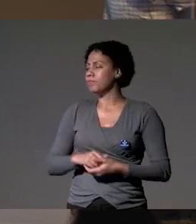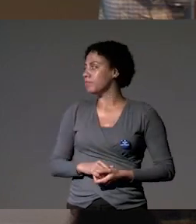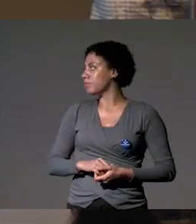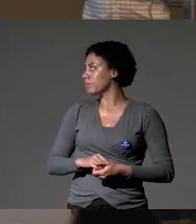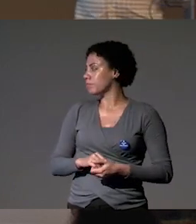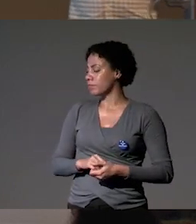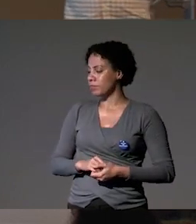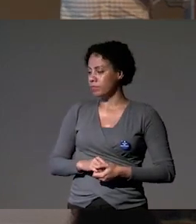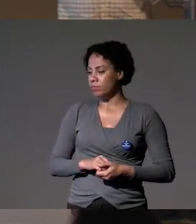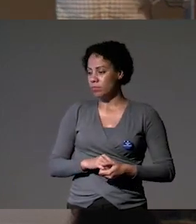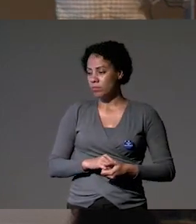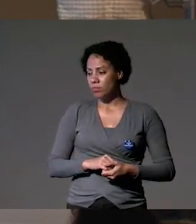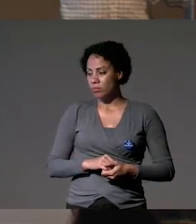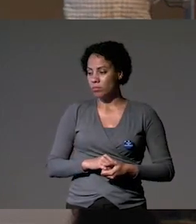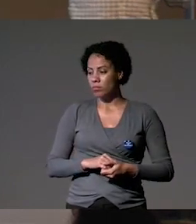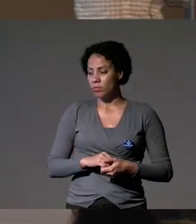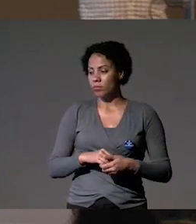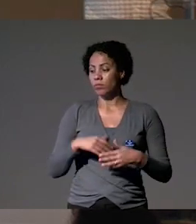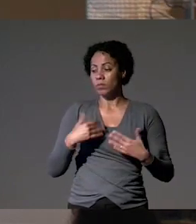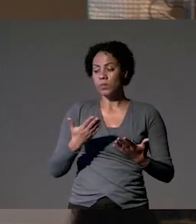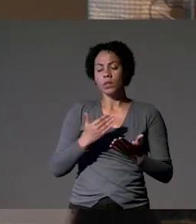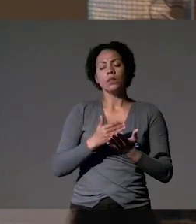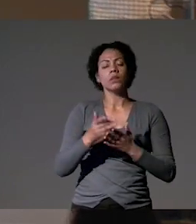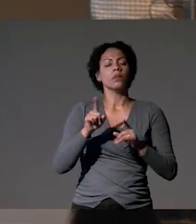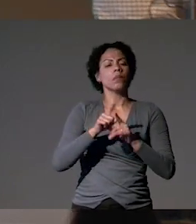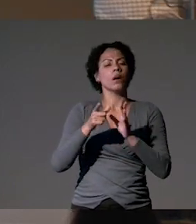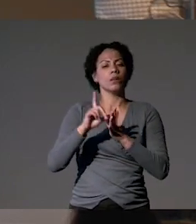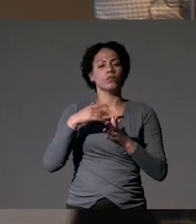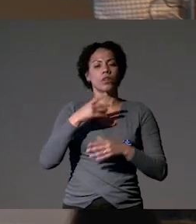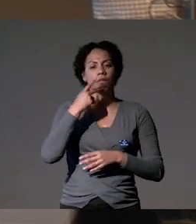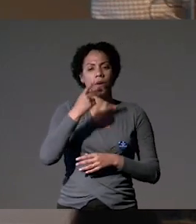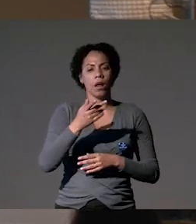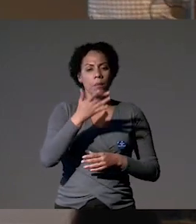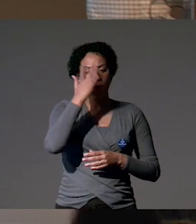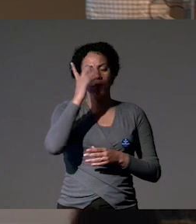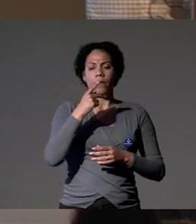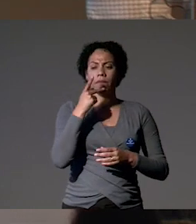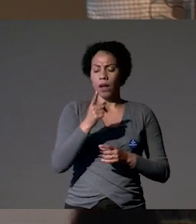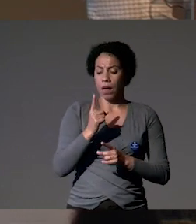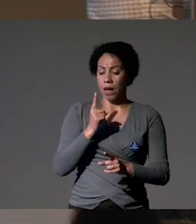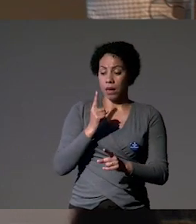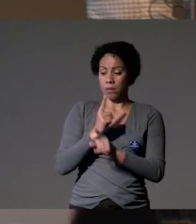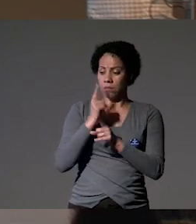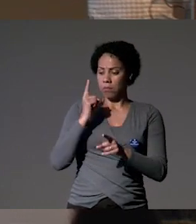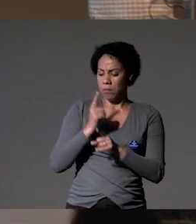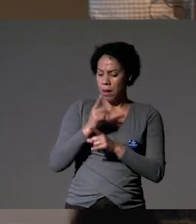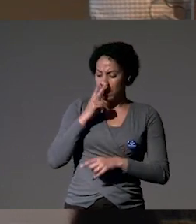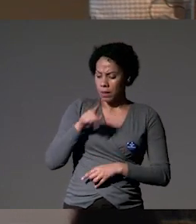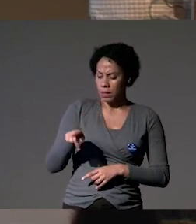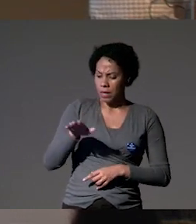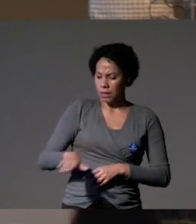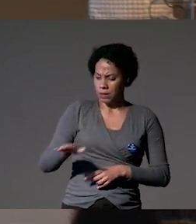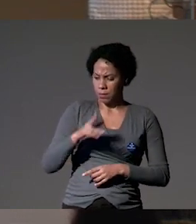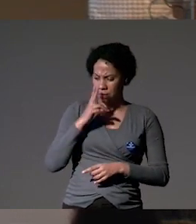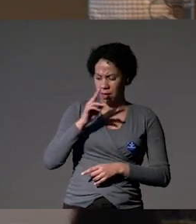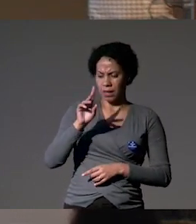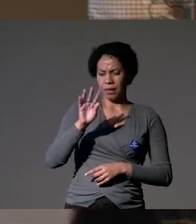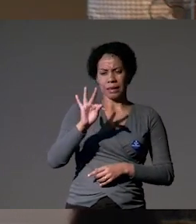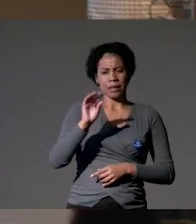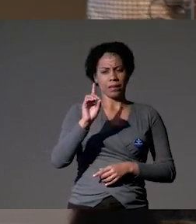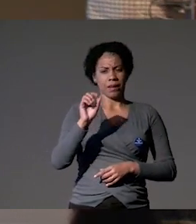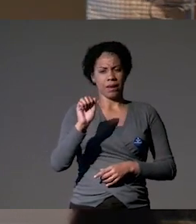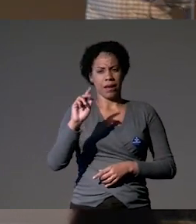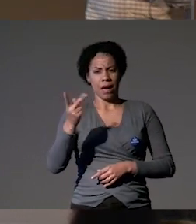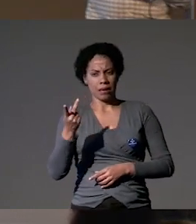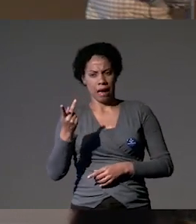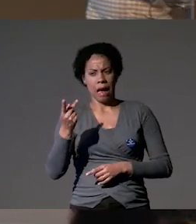Aí começou, isso eu já tinha citado também, a questão do começar a diagnosticar crianças como se fosse, questionar se algumas crianças estavam sendo diagnosticadas como TDAH, não